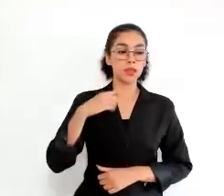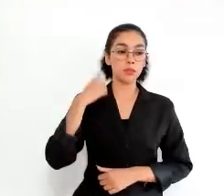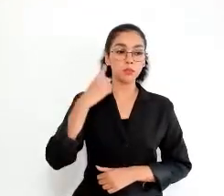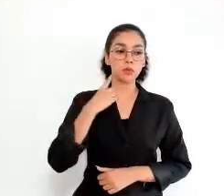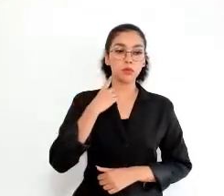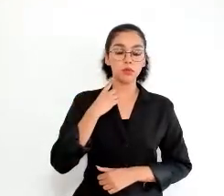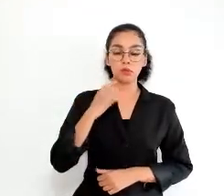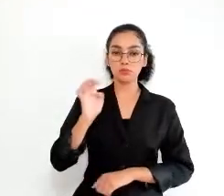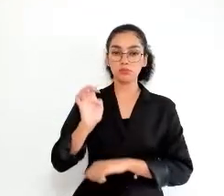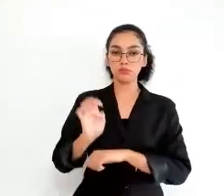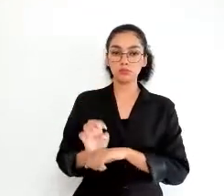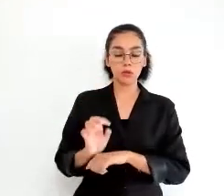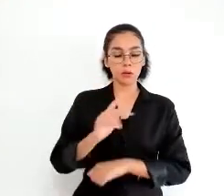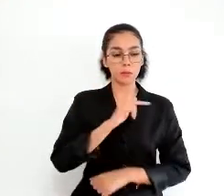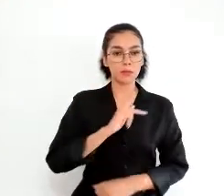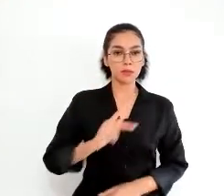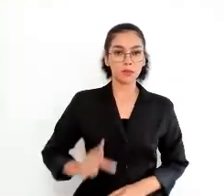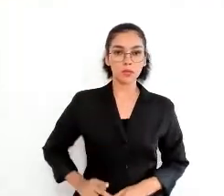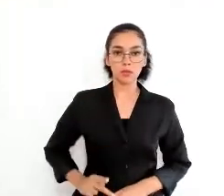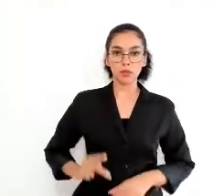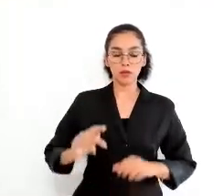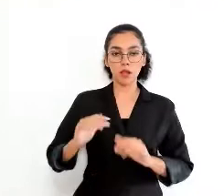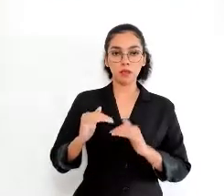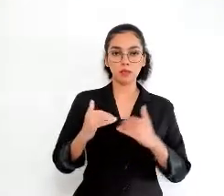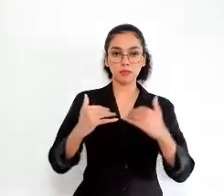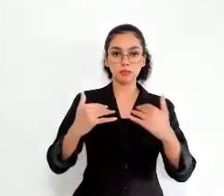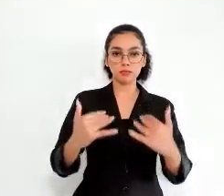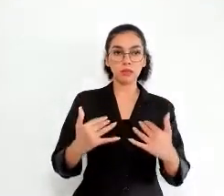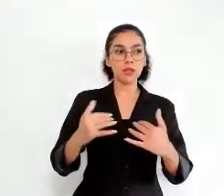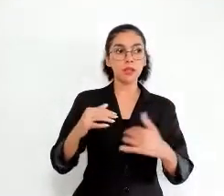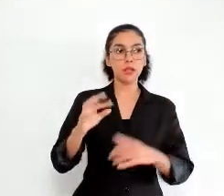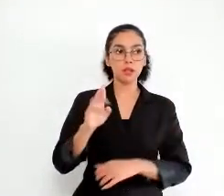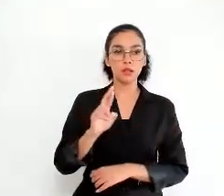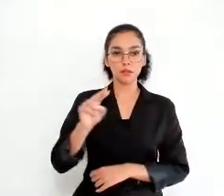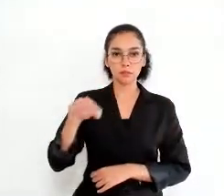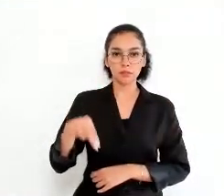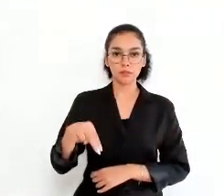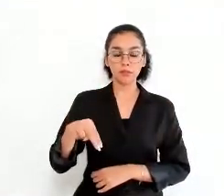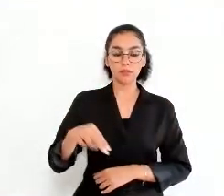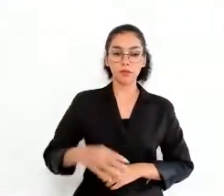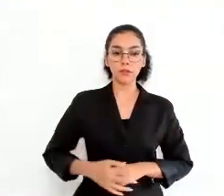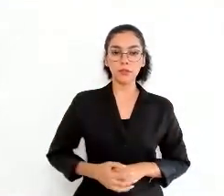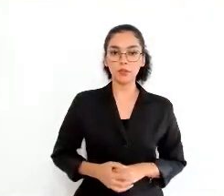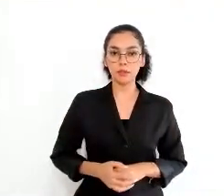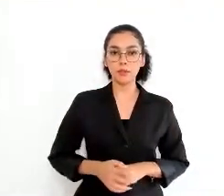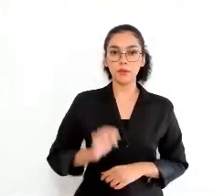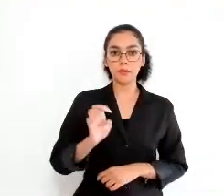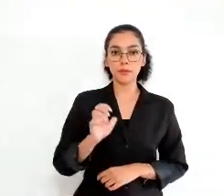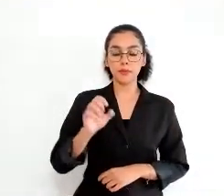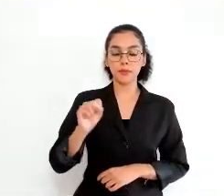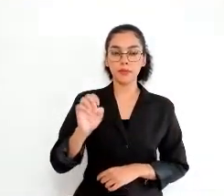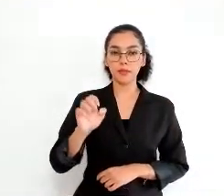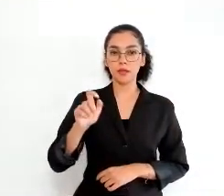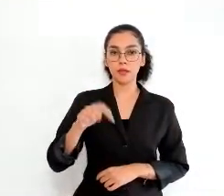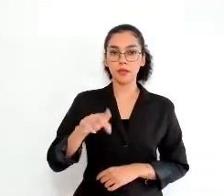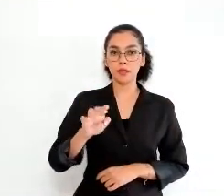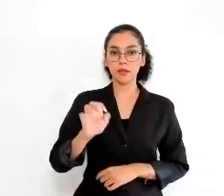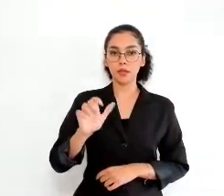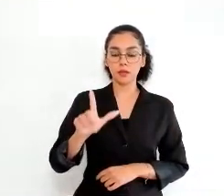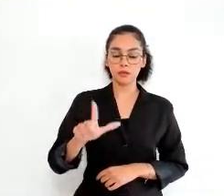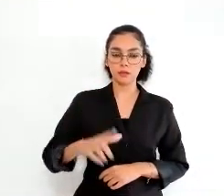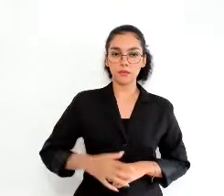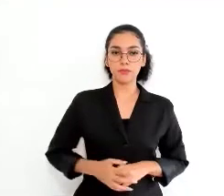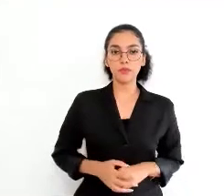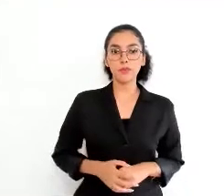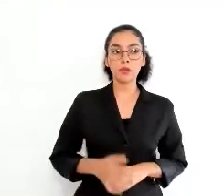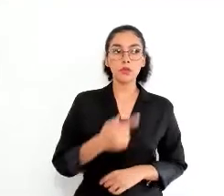da Assembleia Legislativa do Estado do Rio Grande do Norte, Ezequiel Galvão Ferreira de Souza.